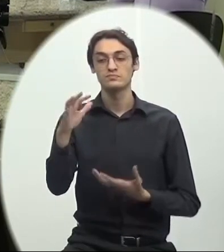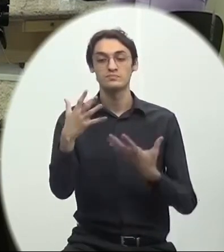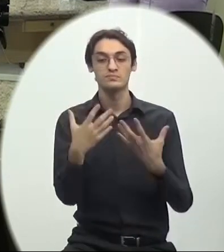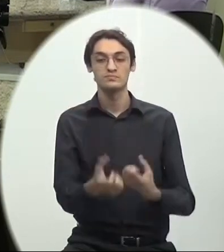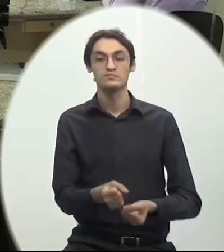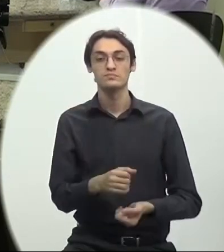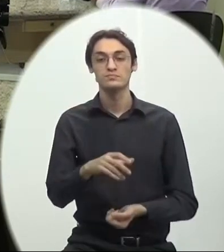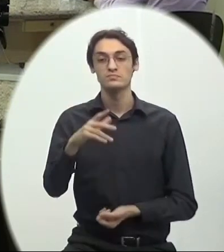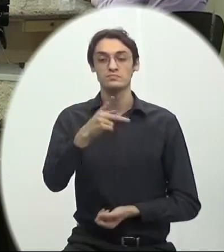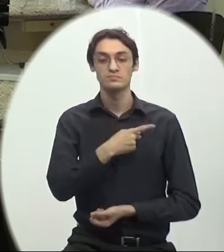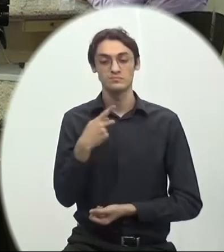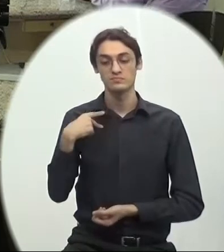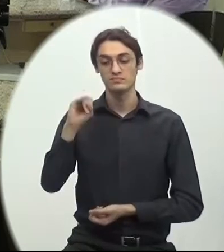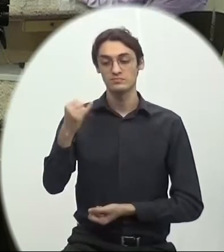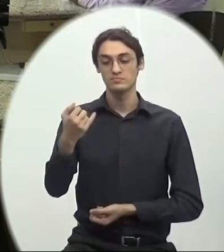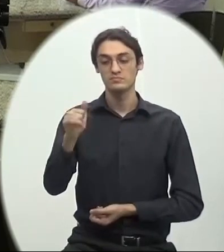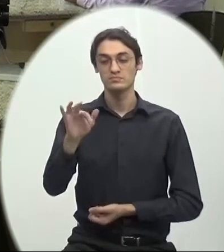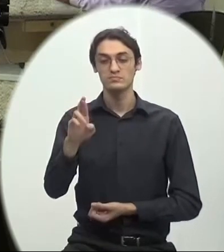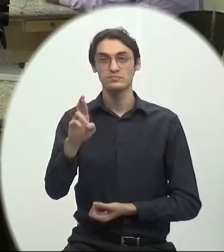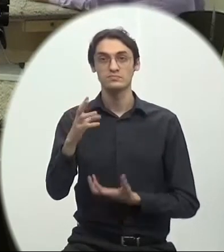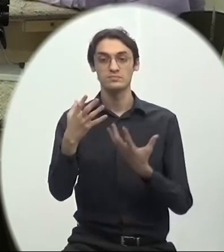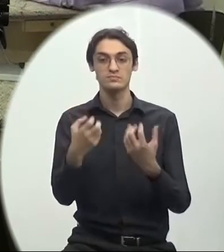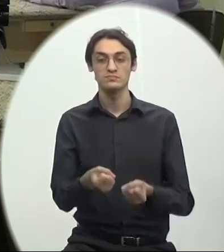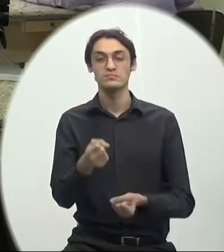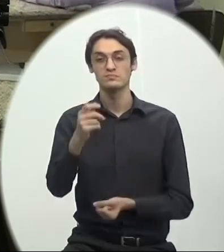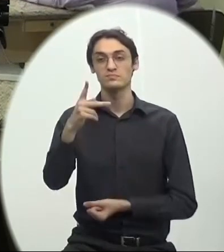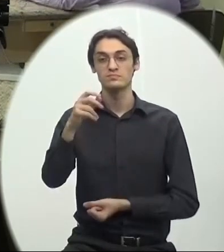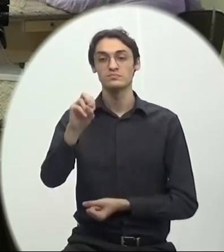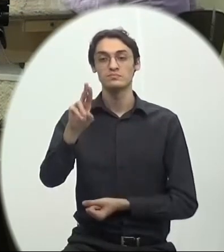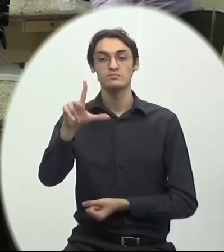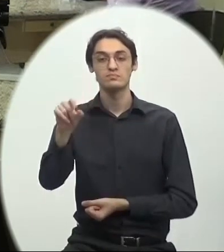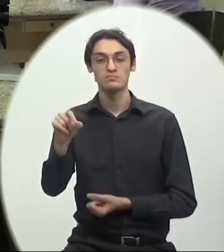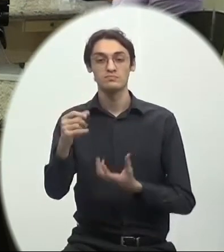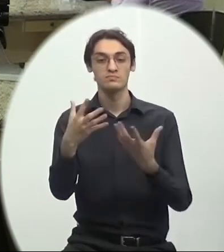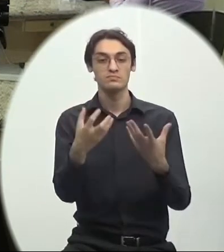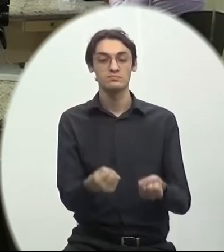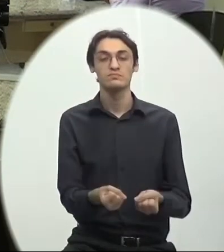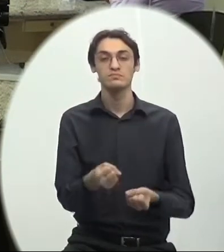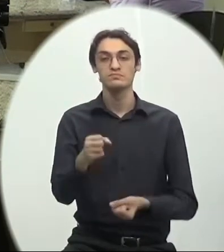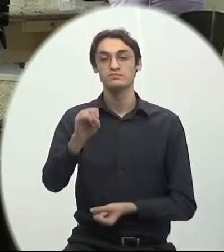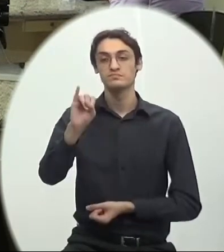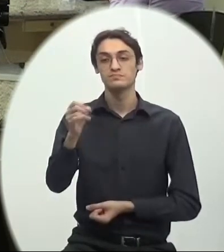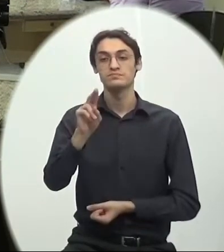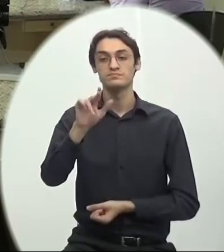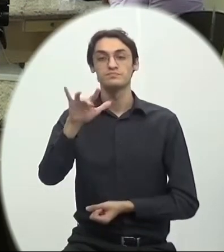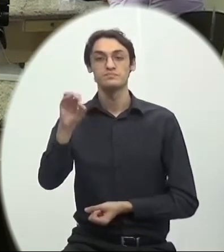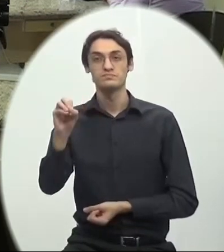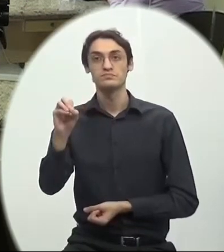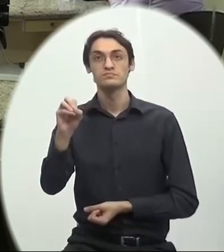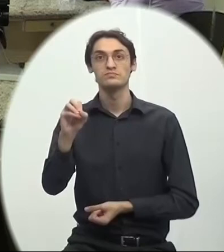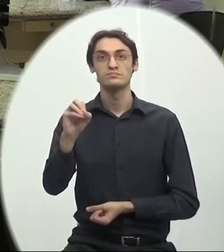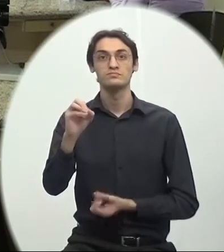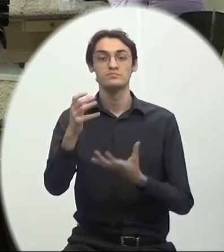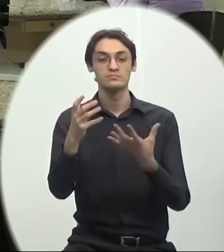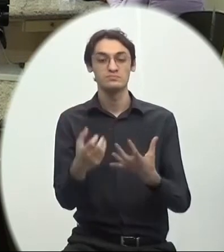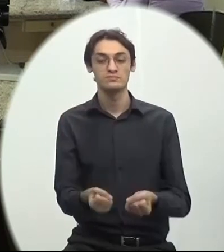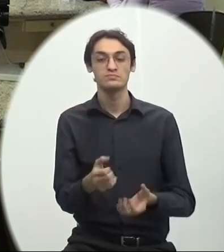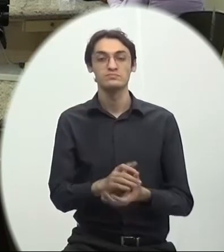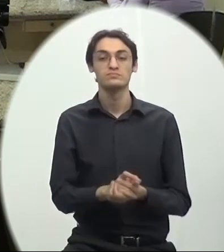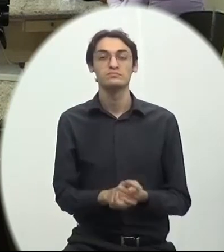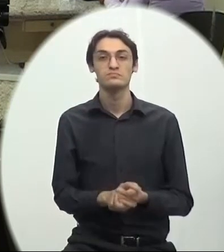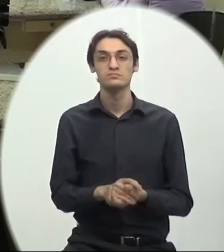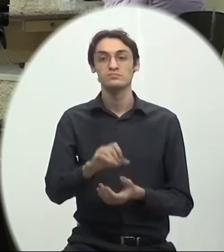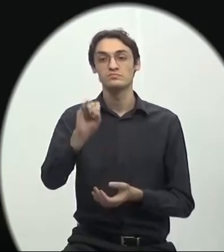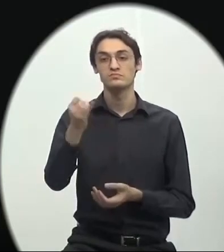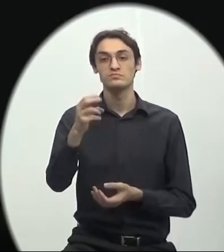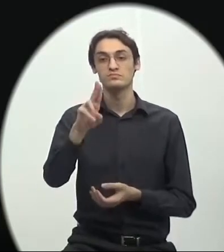Favorável. Vereador Pastor Jair. Favorável. Favorável, vereador Paulo Ferrarese. Favorável. Vereador Júlio Colombo. Favorável. Favorável,